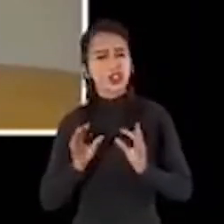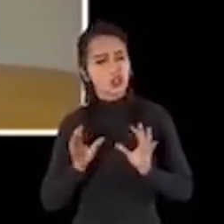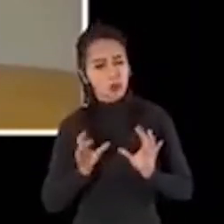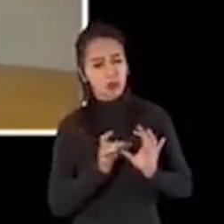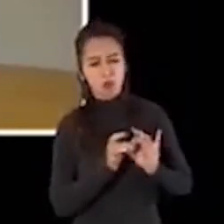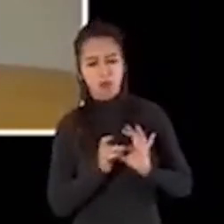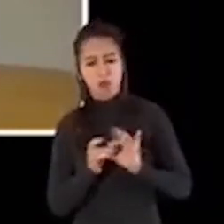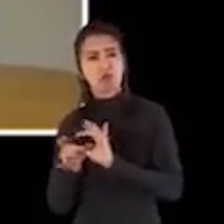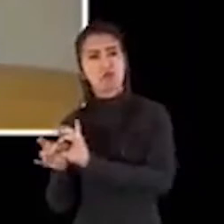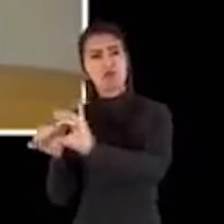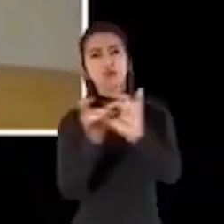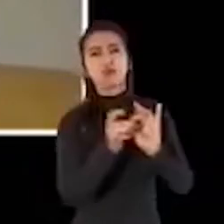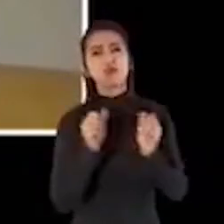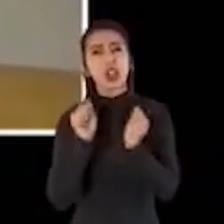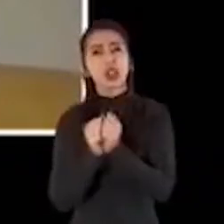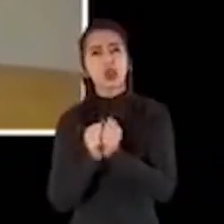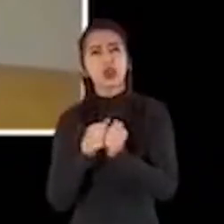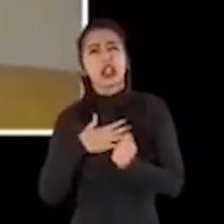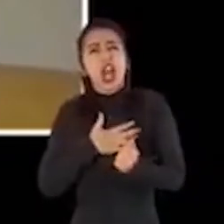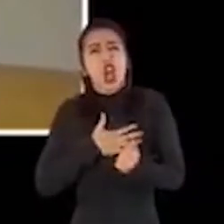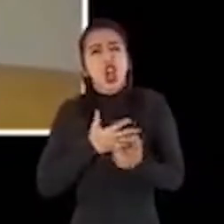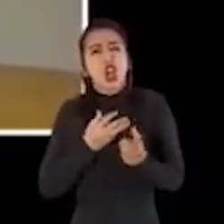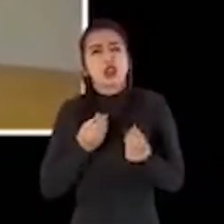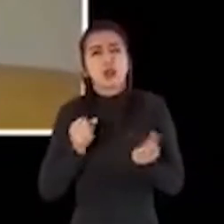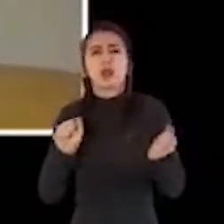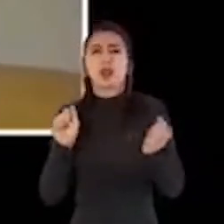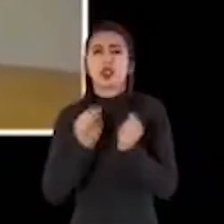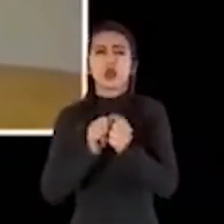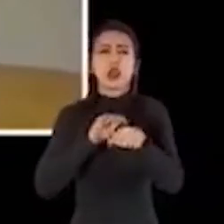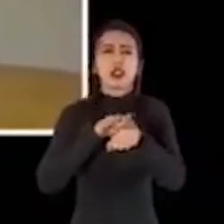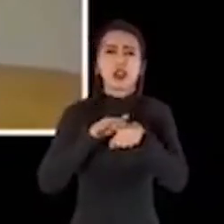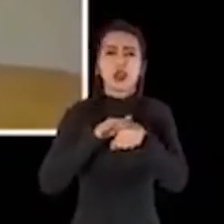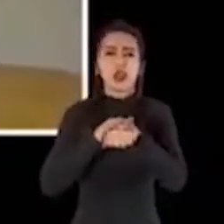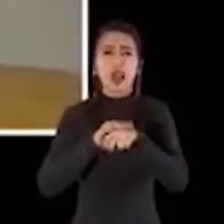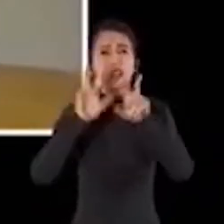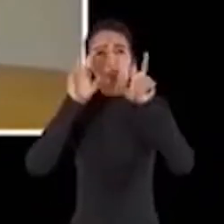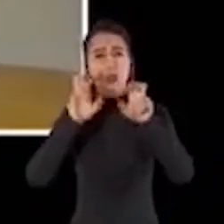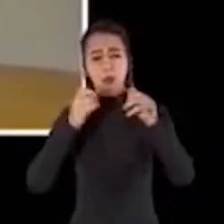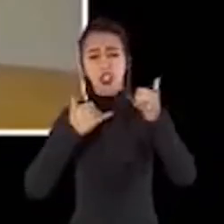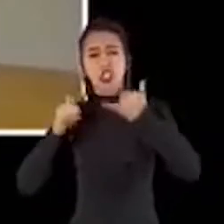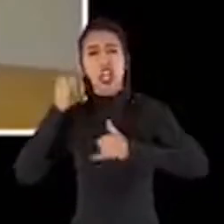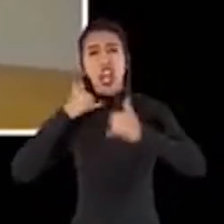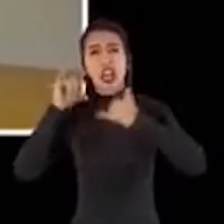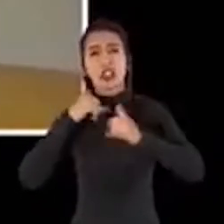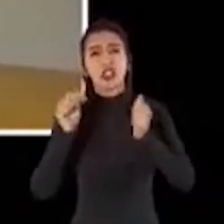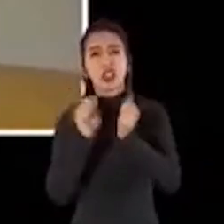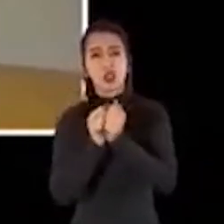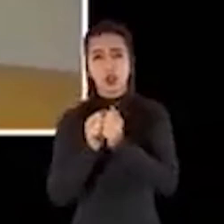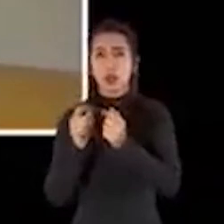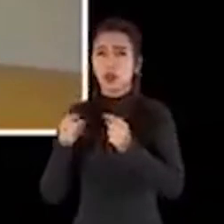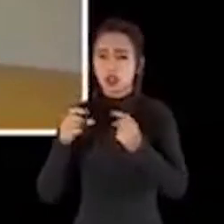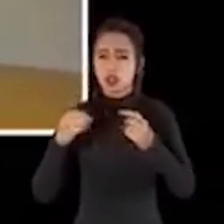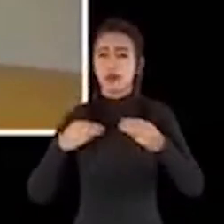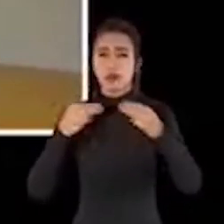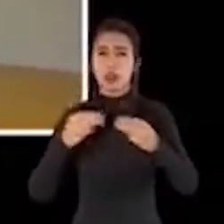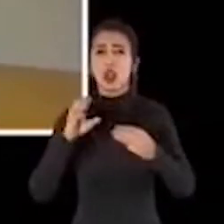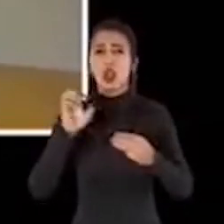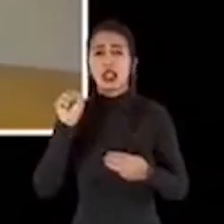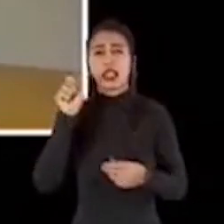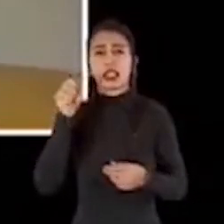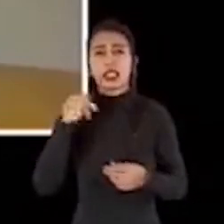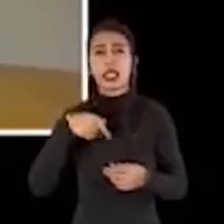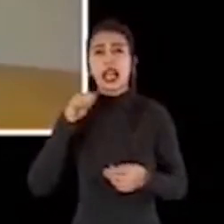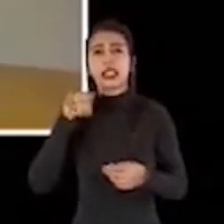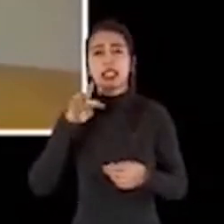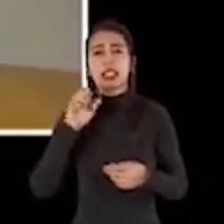integrada. É uma grata satisfação participar de um debate sobre energia, junto com o Saxida, que a gente trabalha junto na direção de